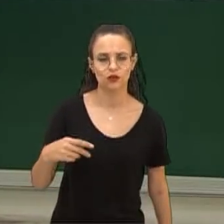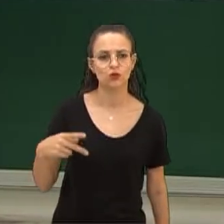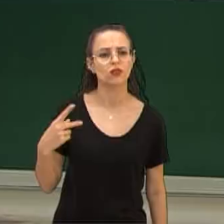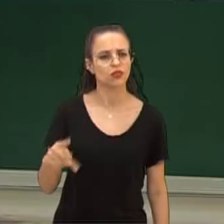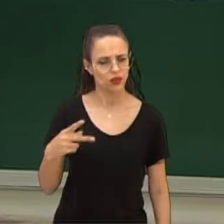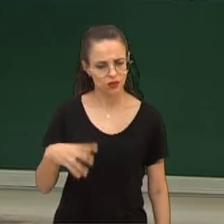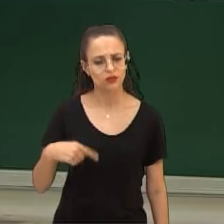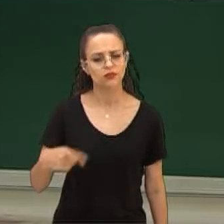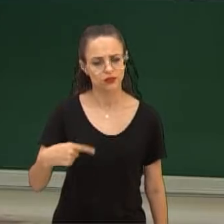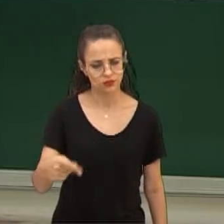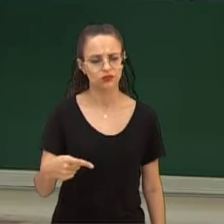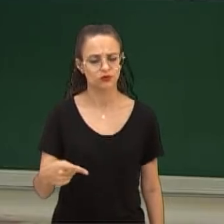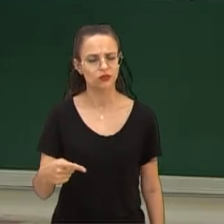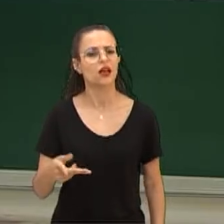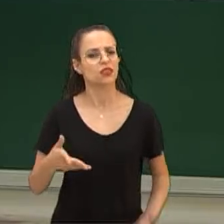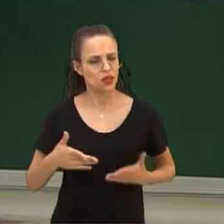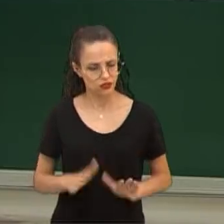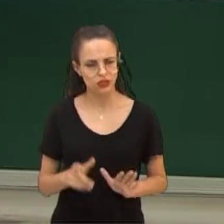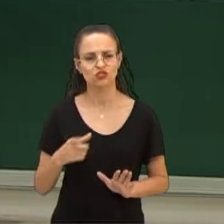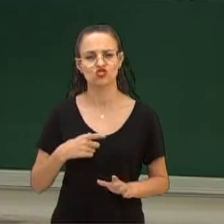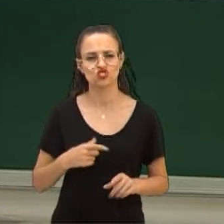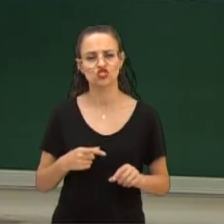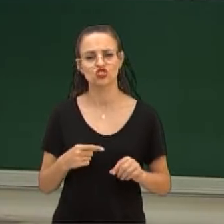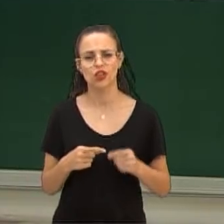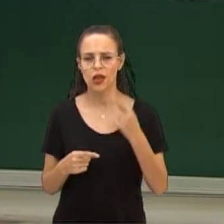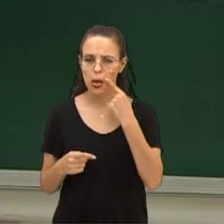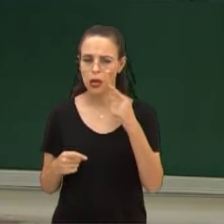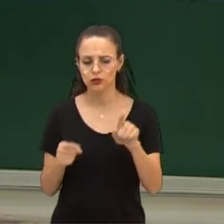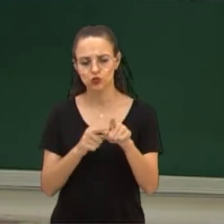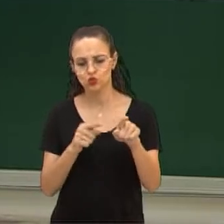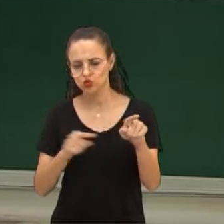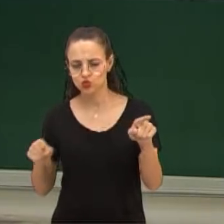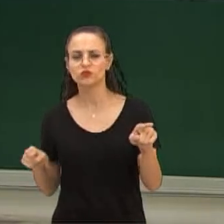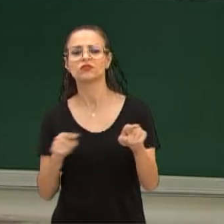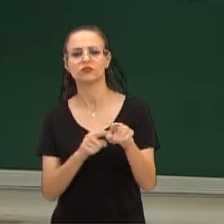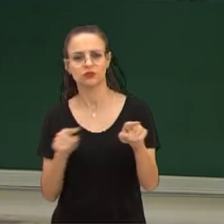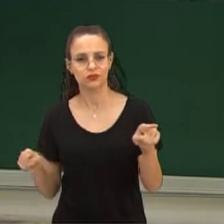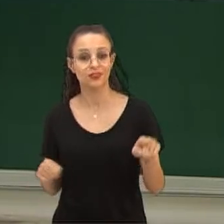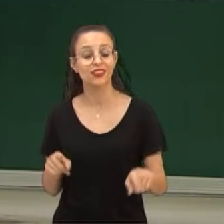descendentes nasciam com cauda. Ele fez isso por cerca de 20 gerações